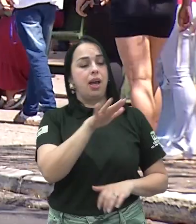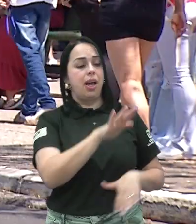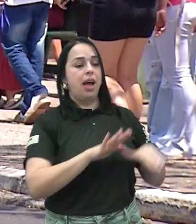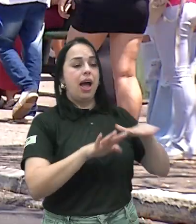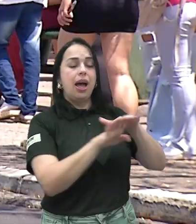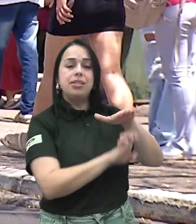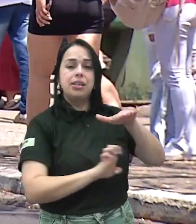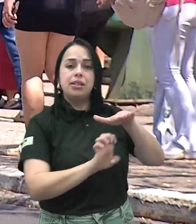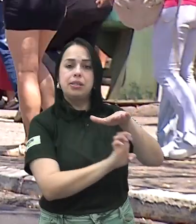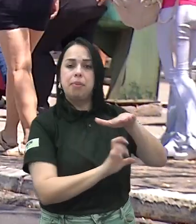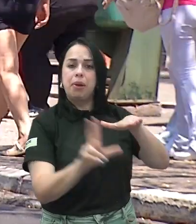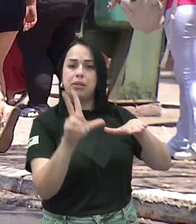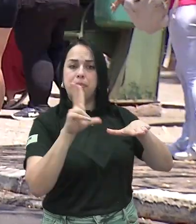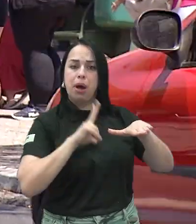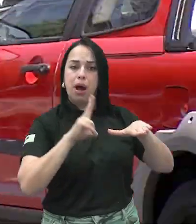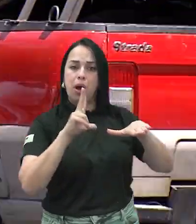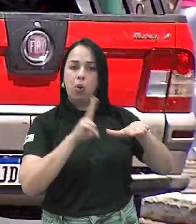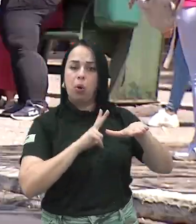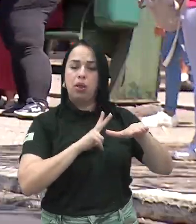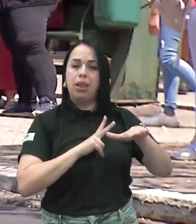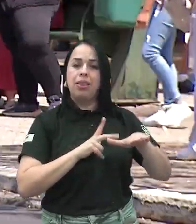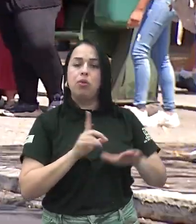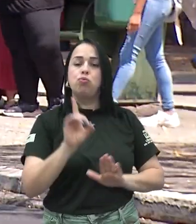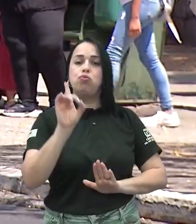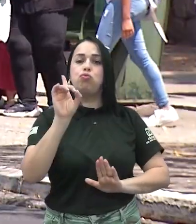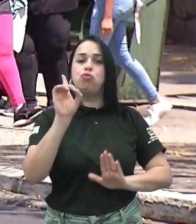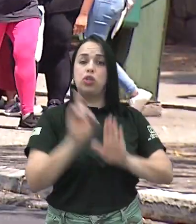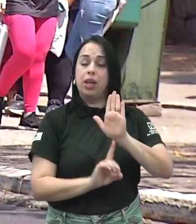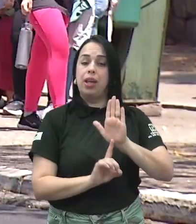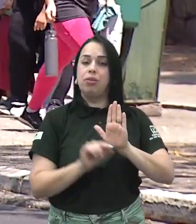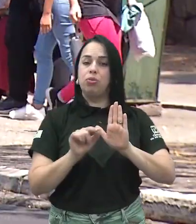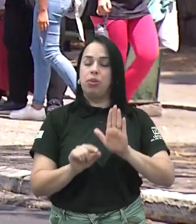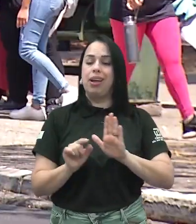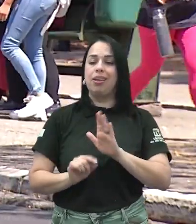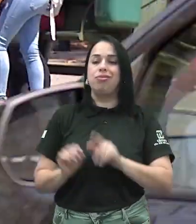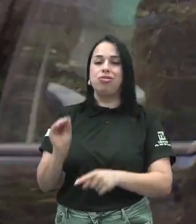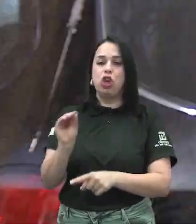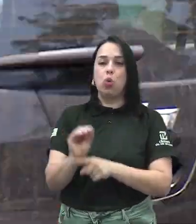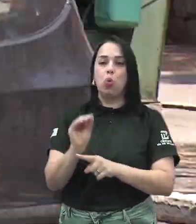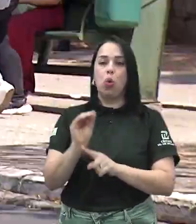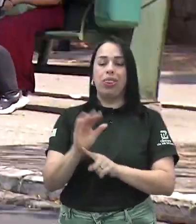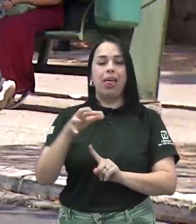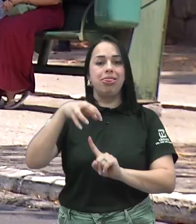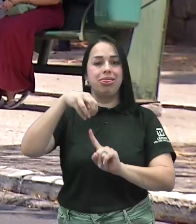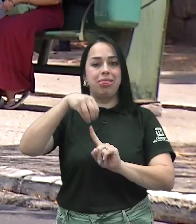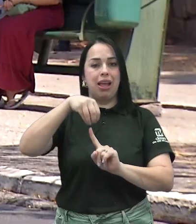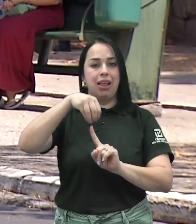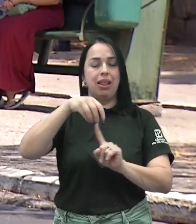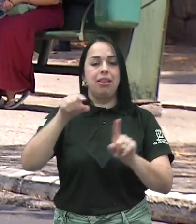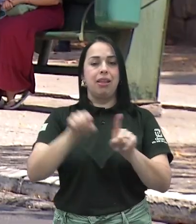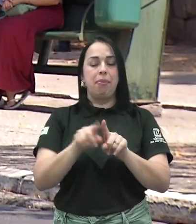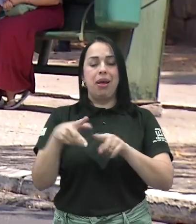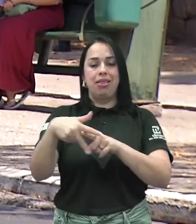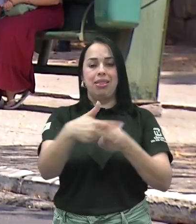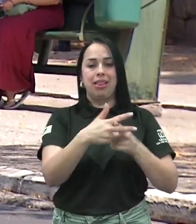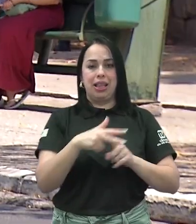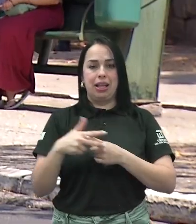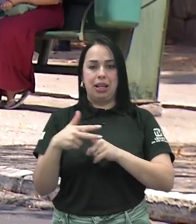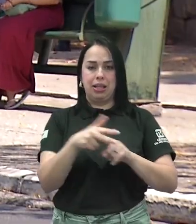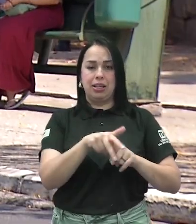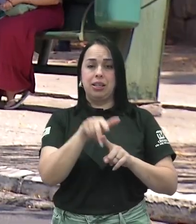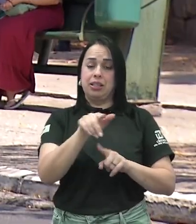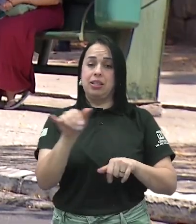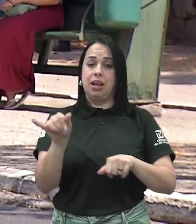iniciativa privada, por meio de licitação, o direito de explorar o serviço de implantação e manutenção de pontos